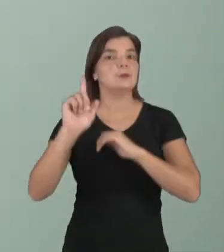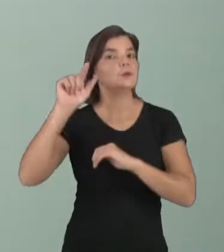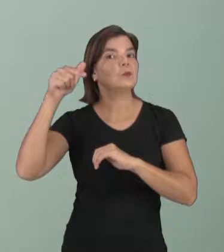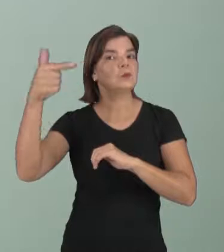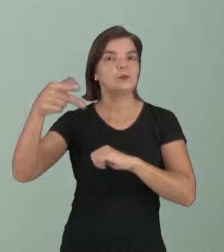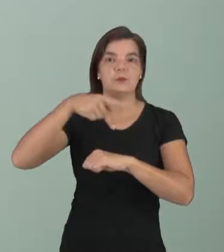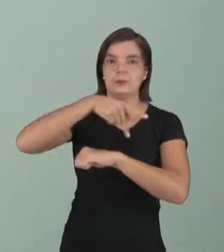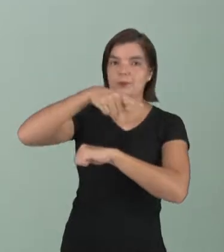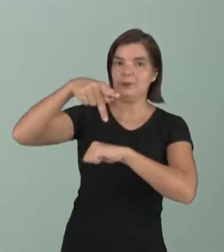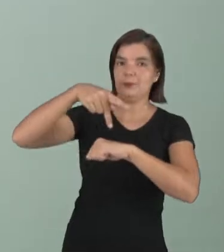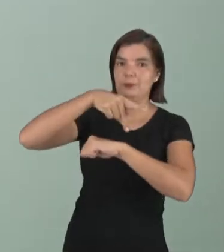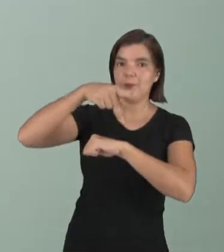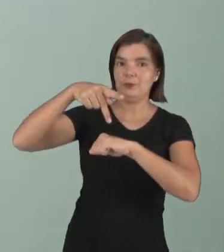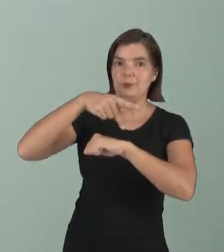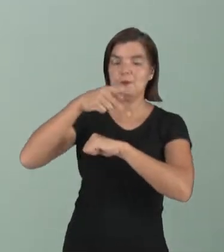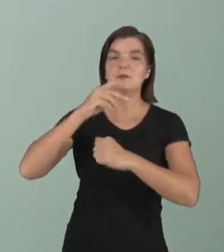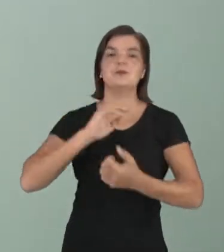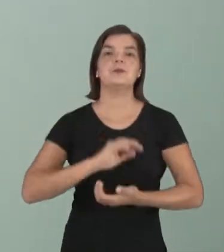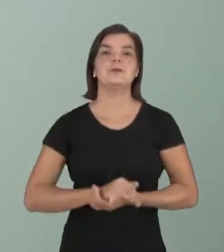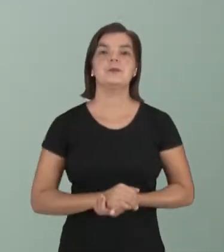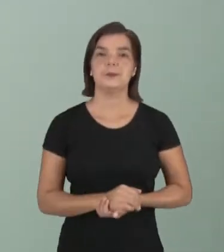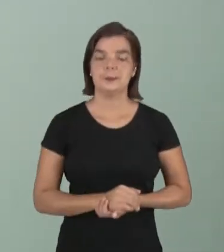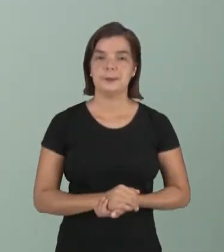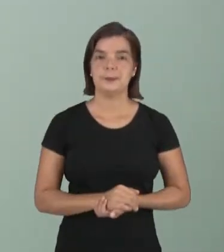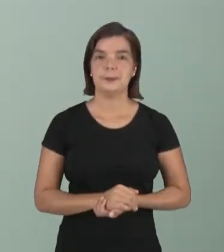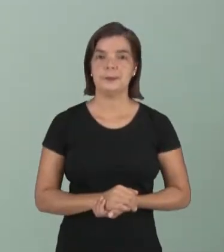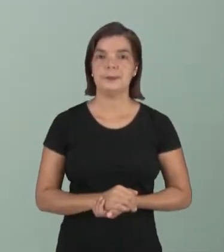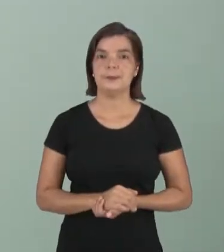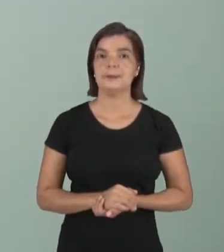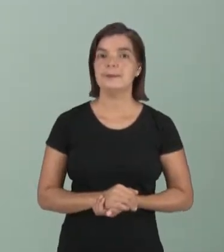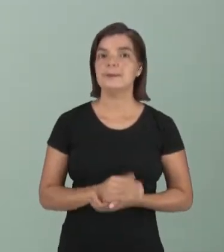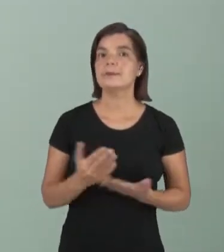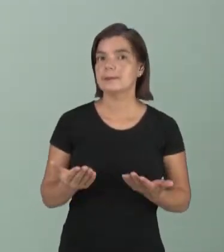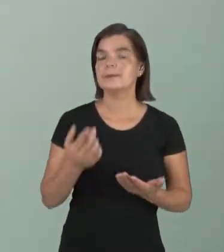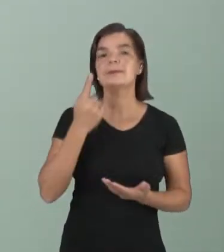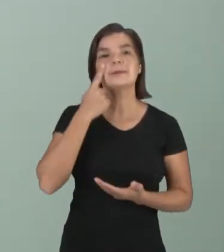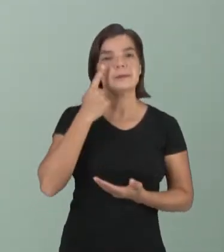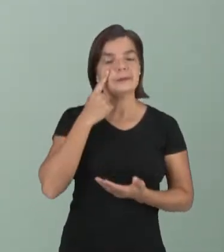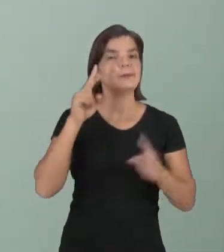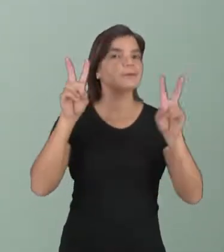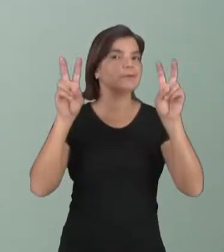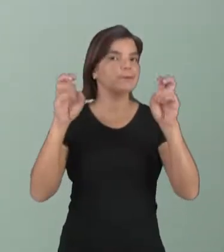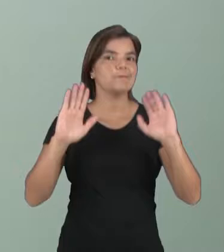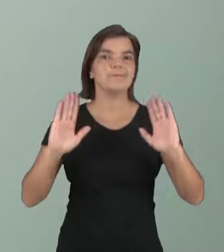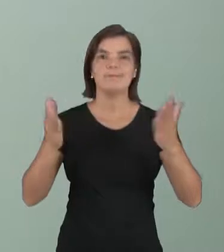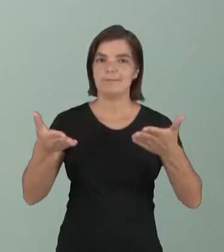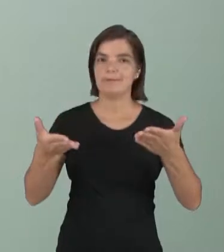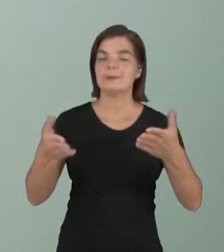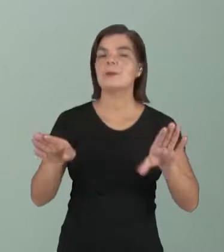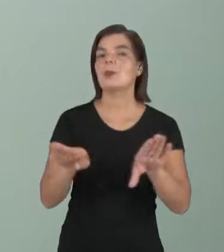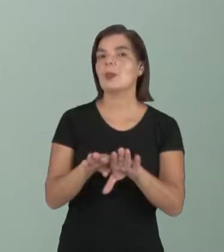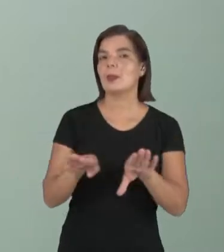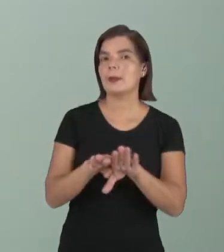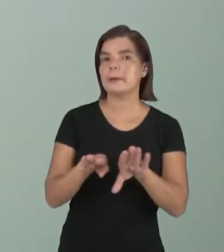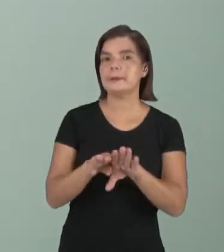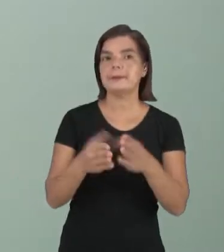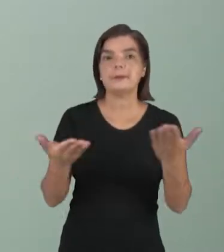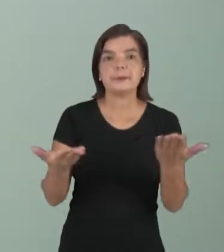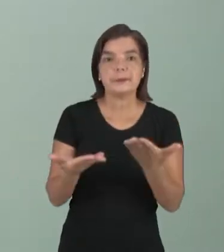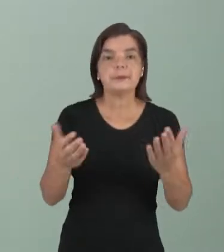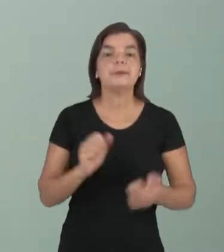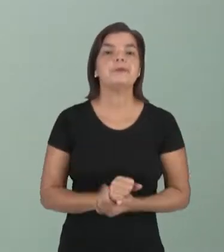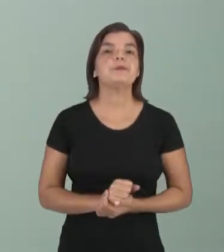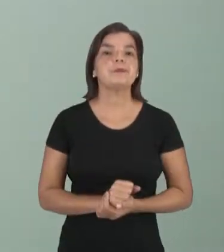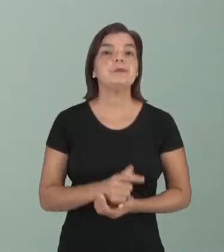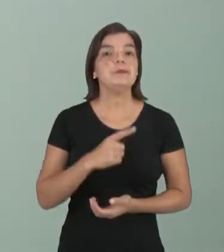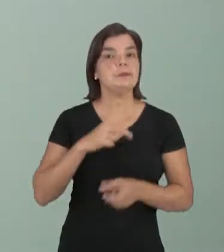internacional, nós estamos falando da migração que sai de um país para o outro. E vai ser esse o nosso foco, né, da nossa aula de hoje.